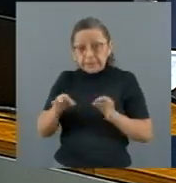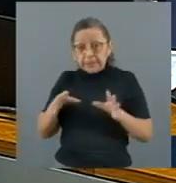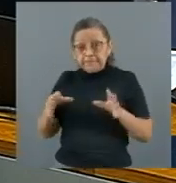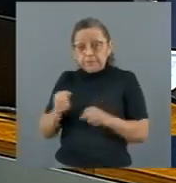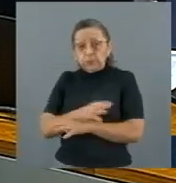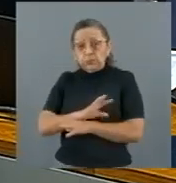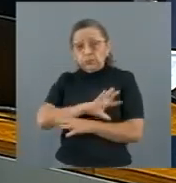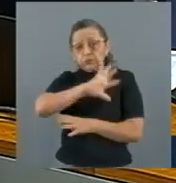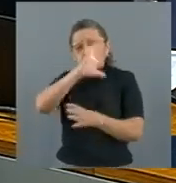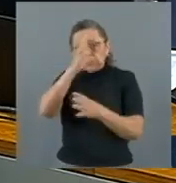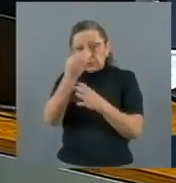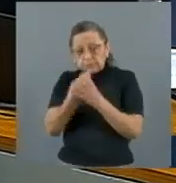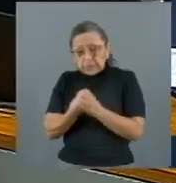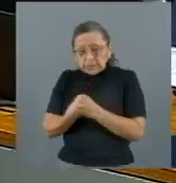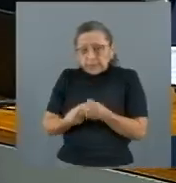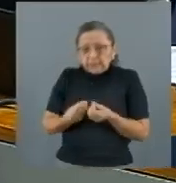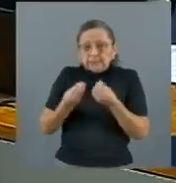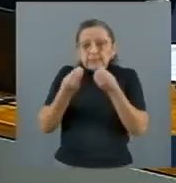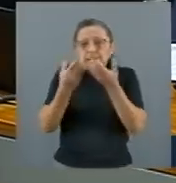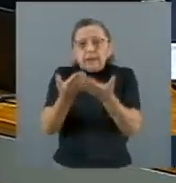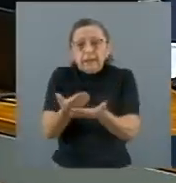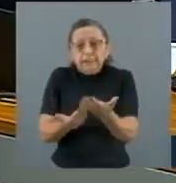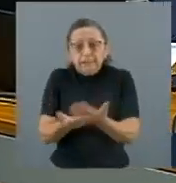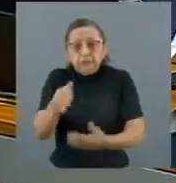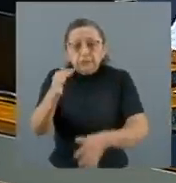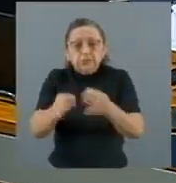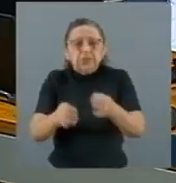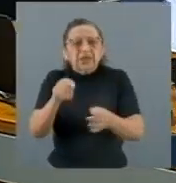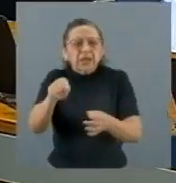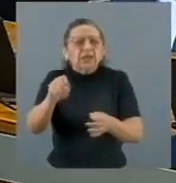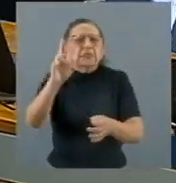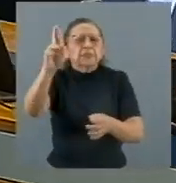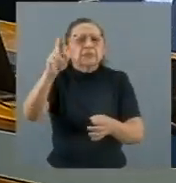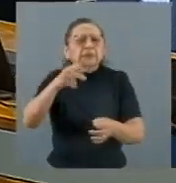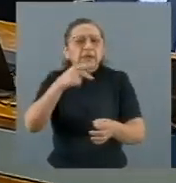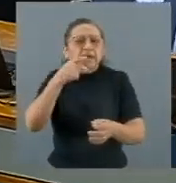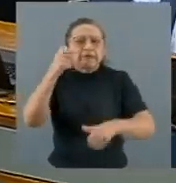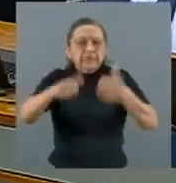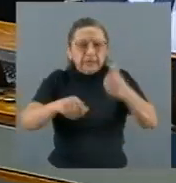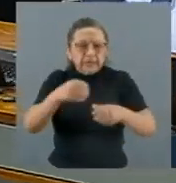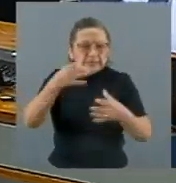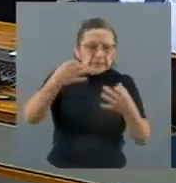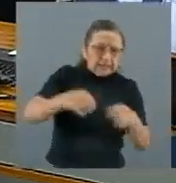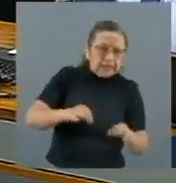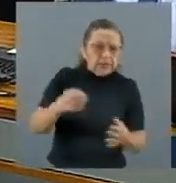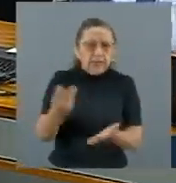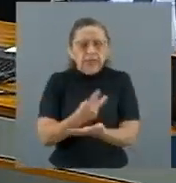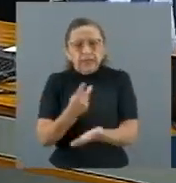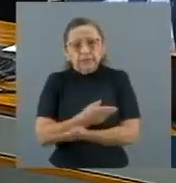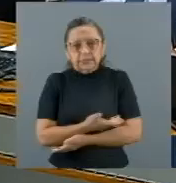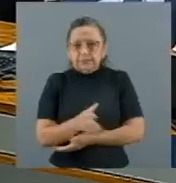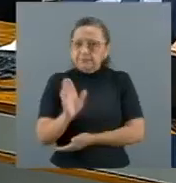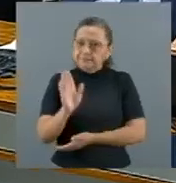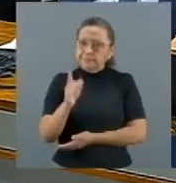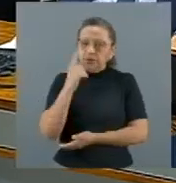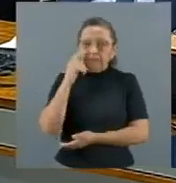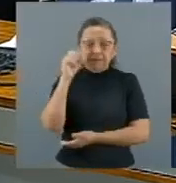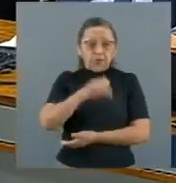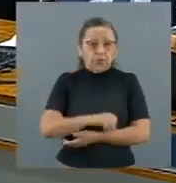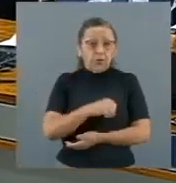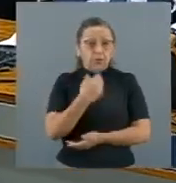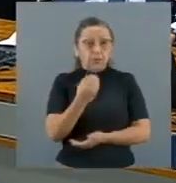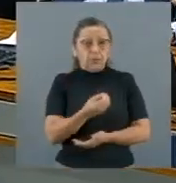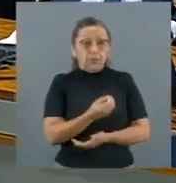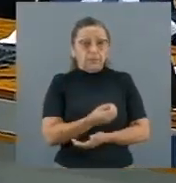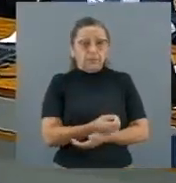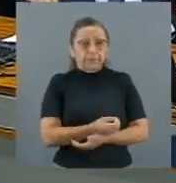um julgador a possibilidade de dizer o que é certo ou o que é errado, né? E pior, com termos como